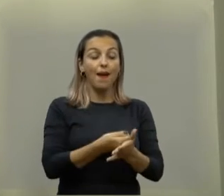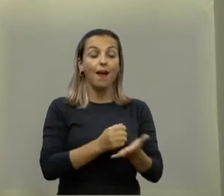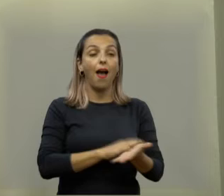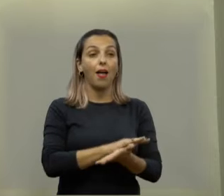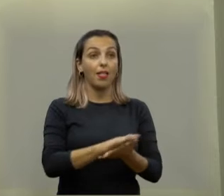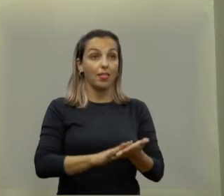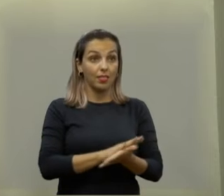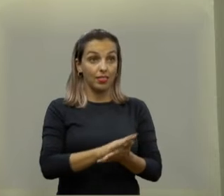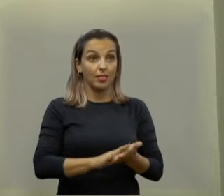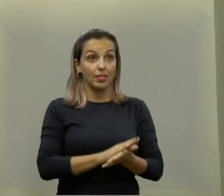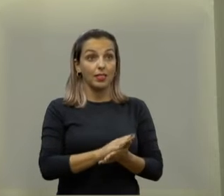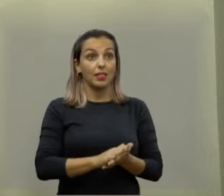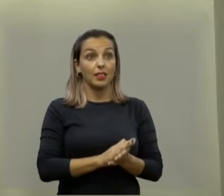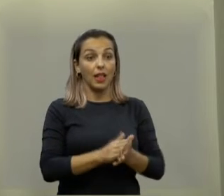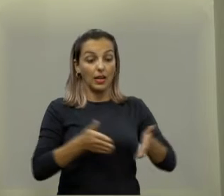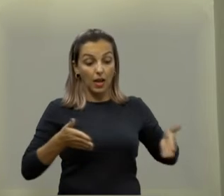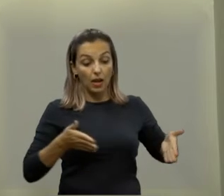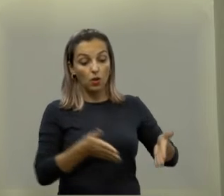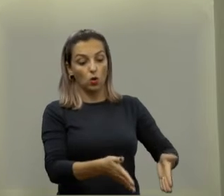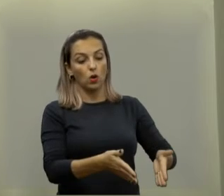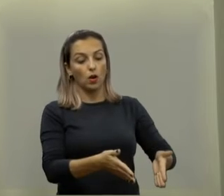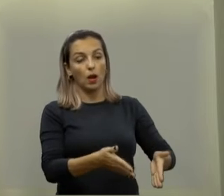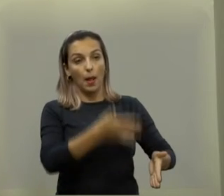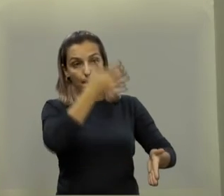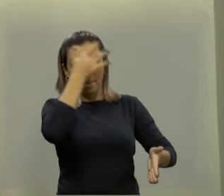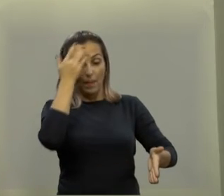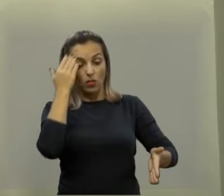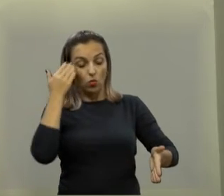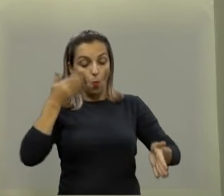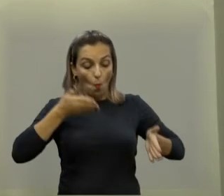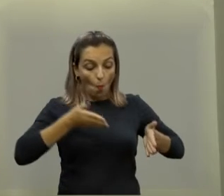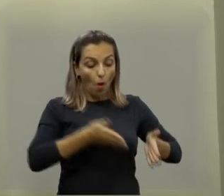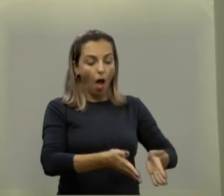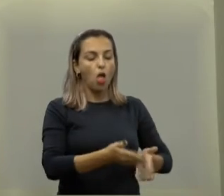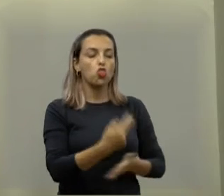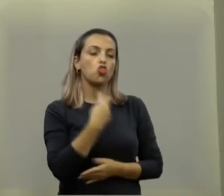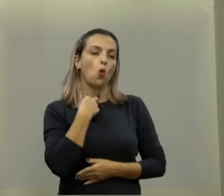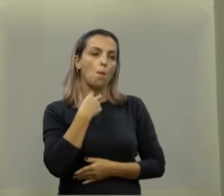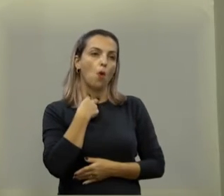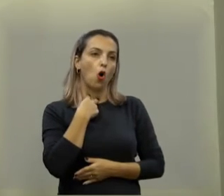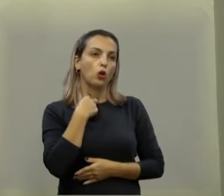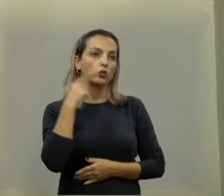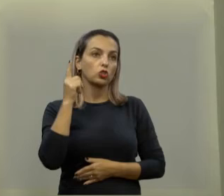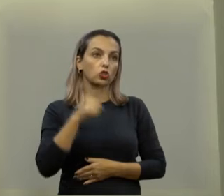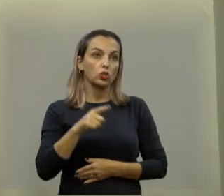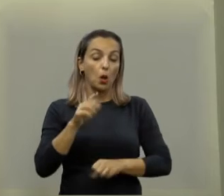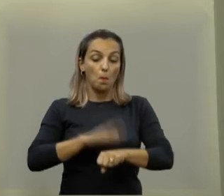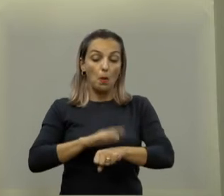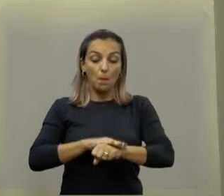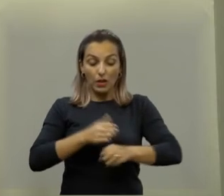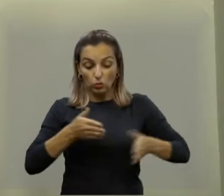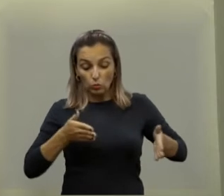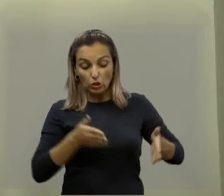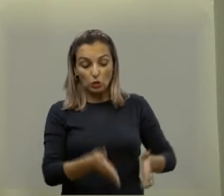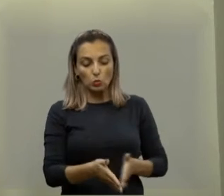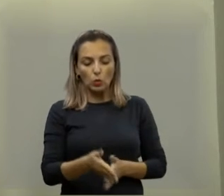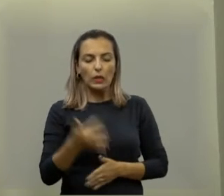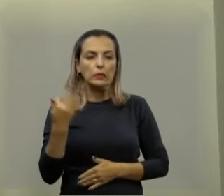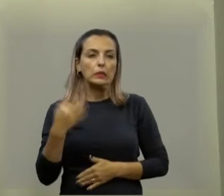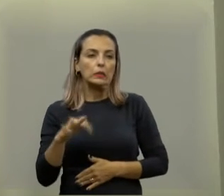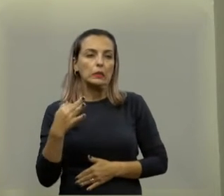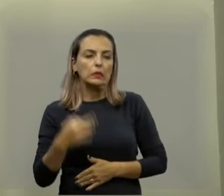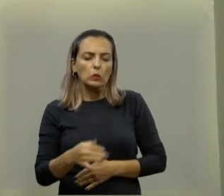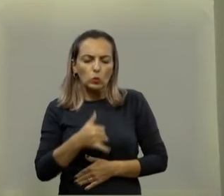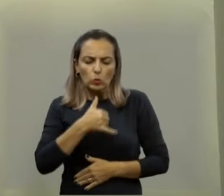não poderão enterrar seus familiares o enterro já é como sabido o momento de profunda dor já existe no